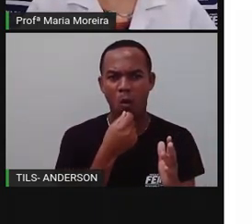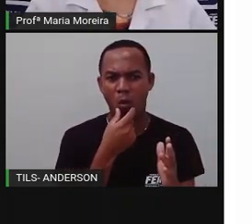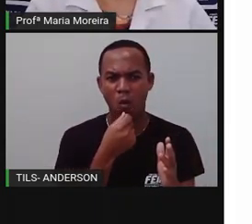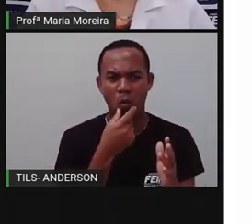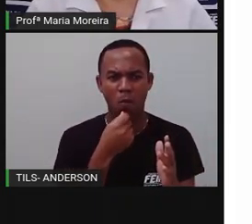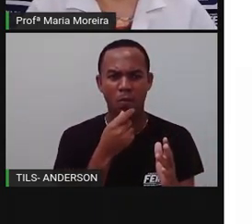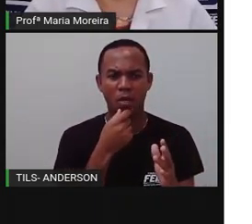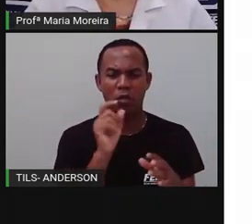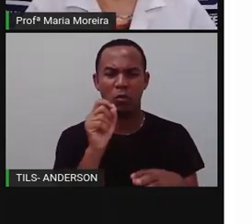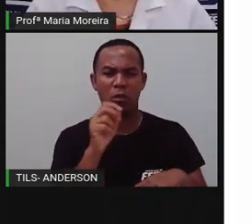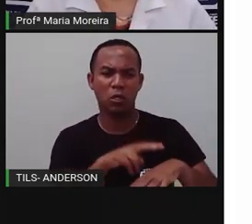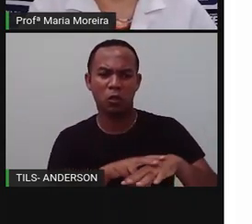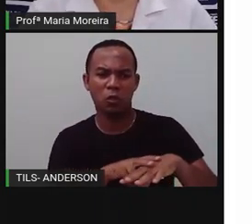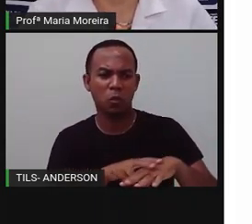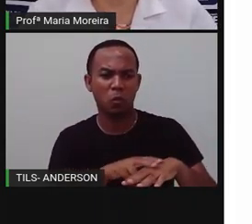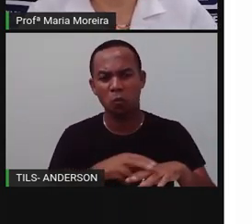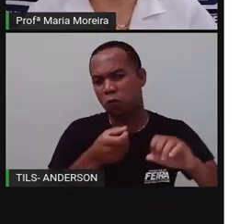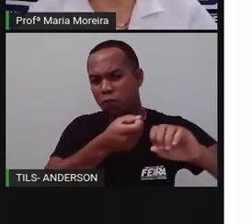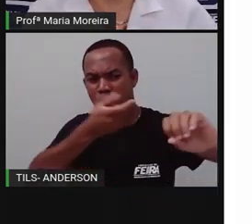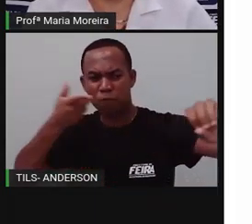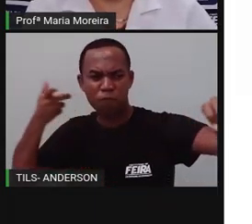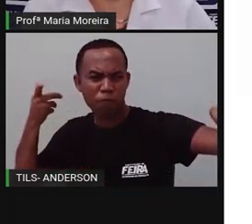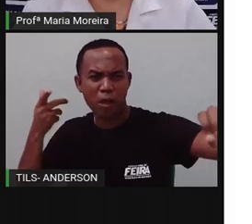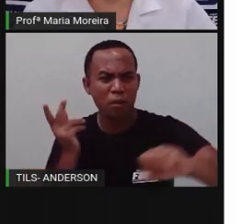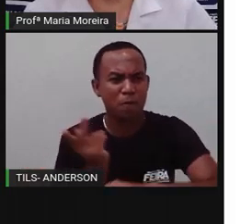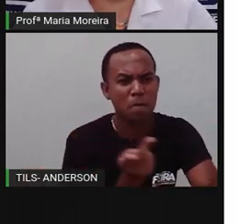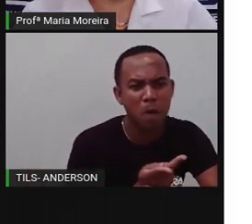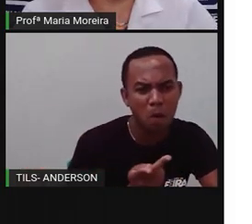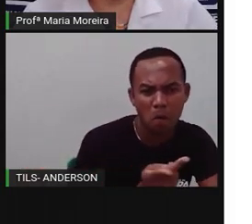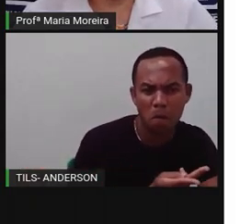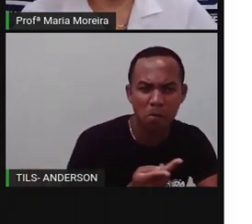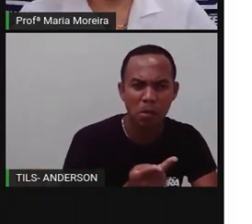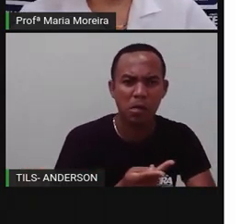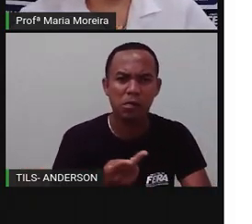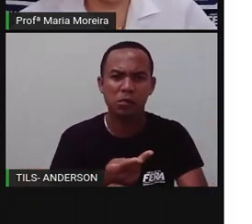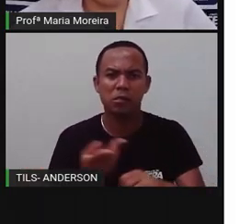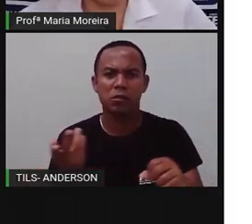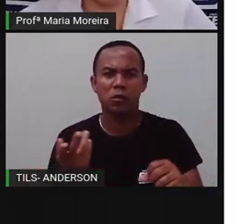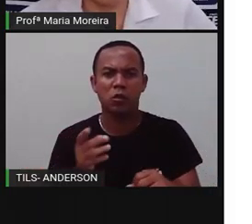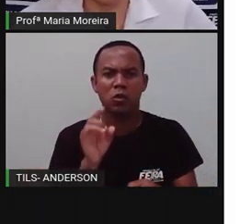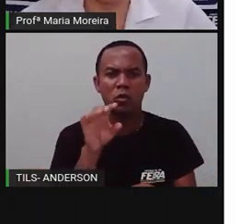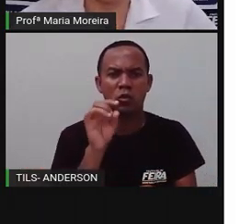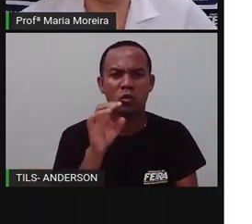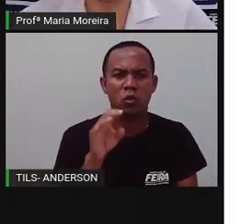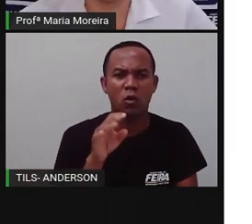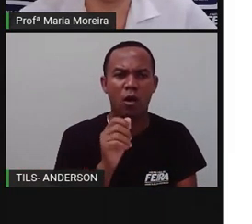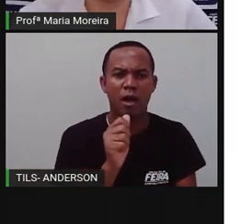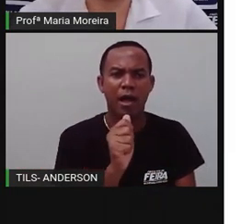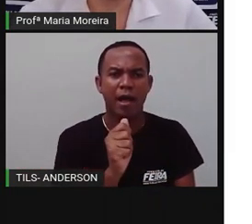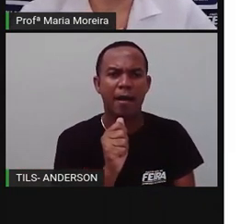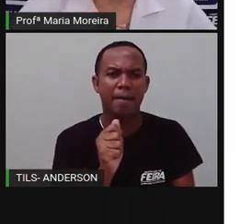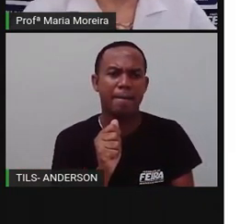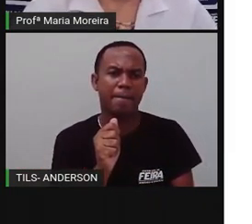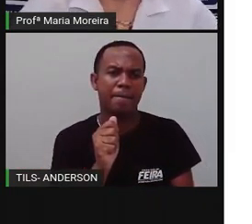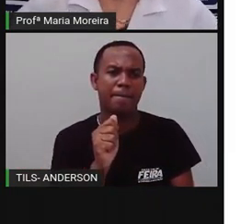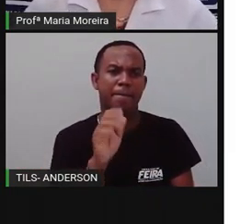nus na beira do rio, com suas flechas e zagaias. E aí? Só Abdu aí fazendo a